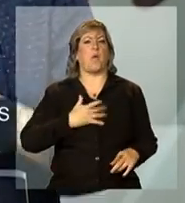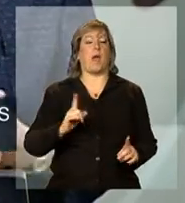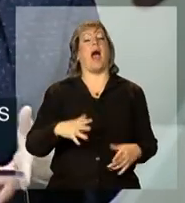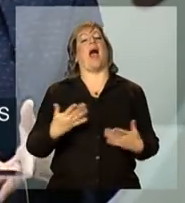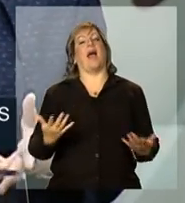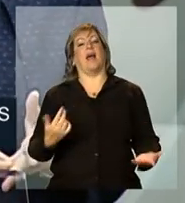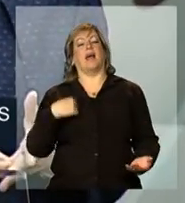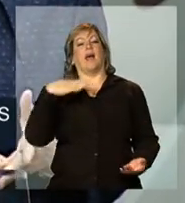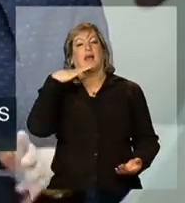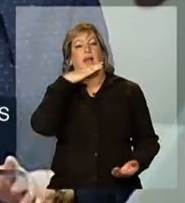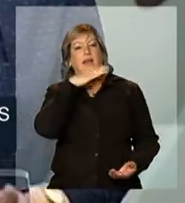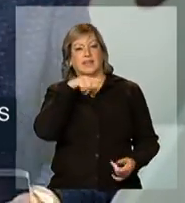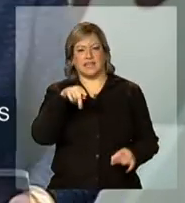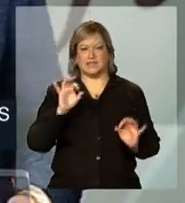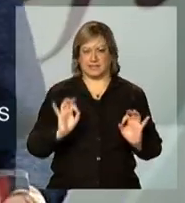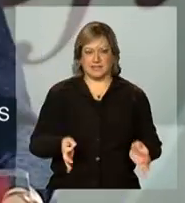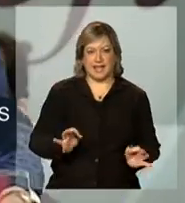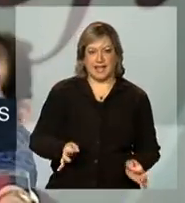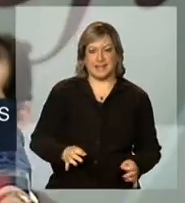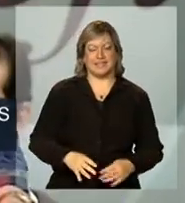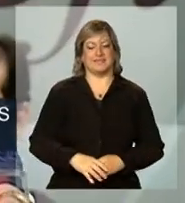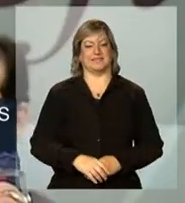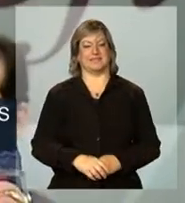a conclusão certa.